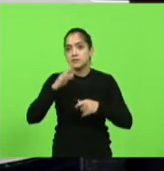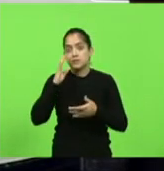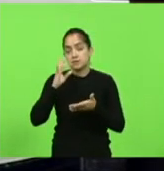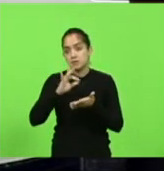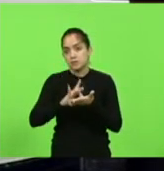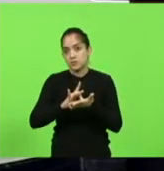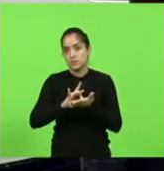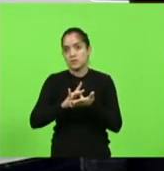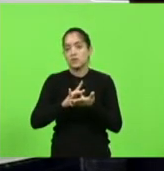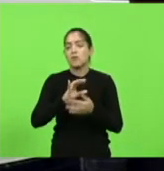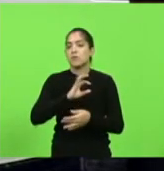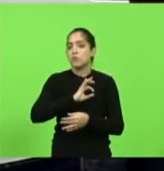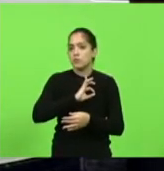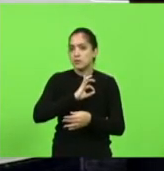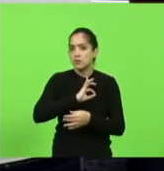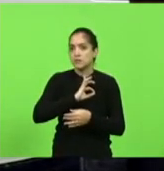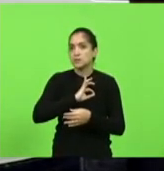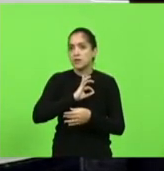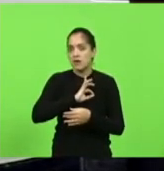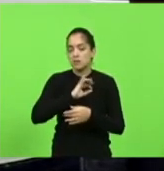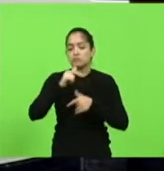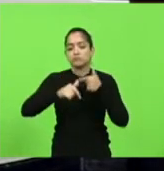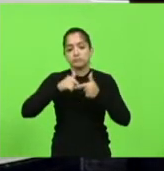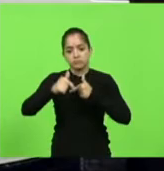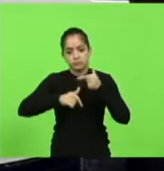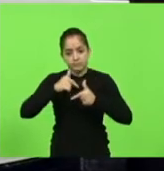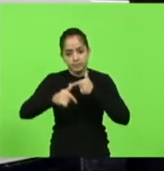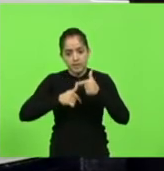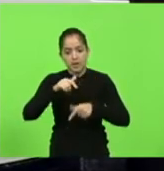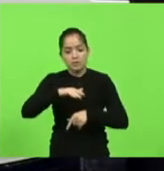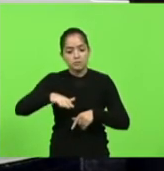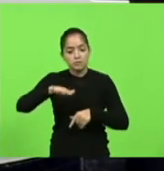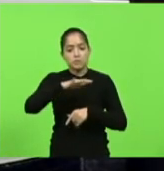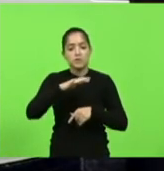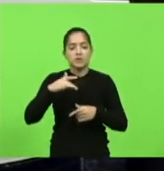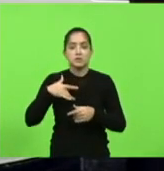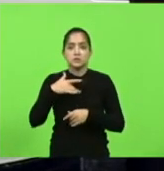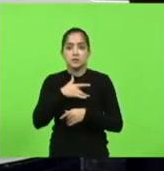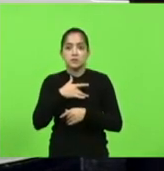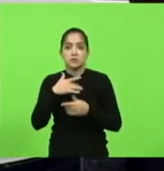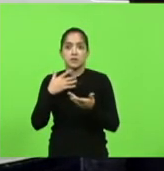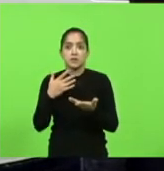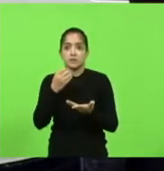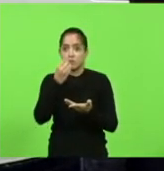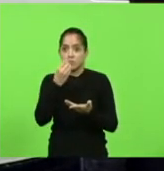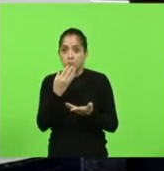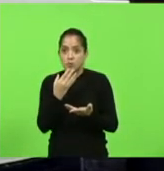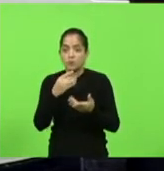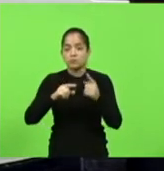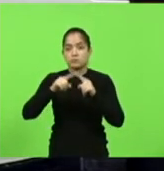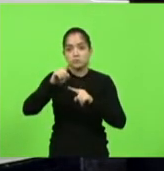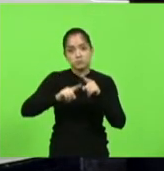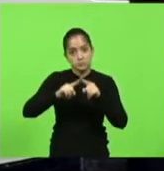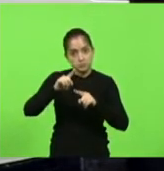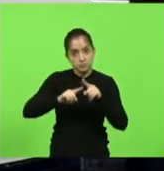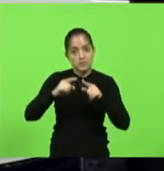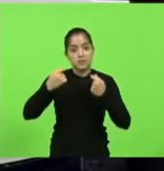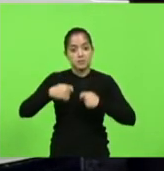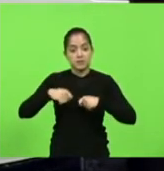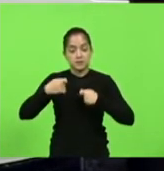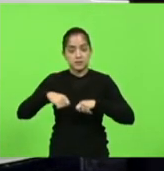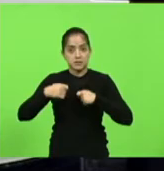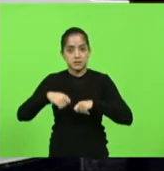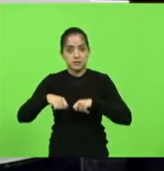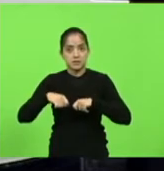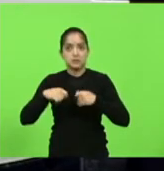O policial merece trabalhar num ambiente saudável, ter os equipamentos necessários,